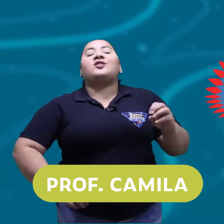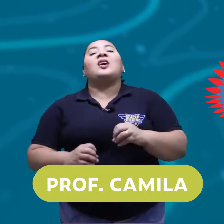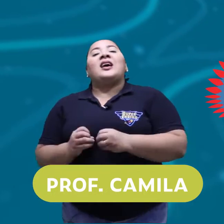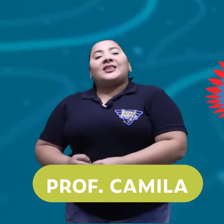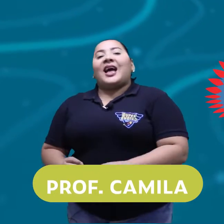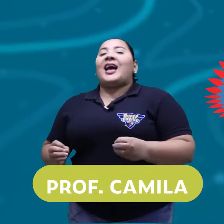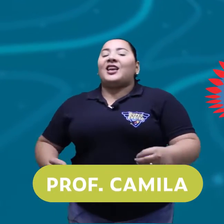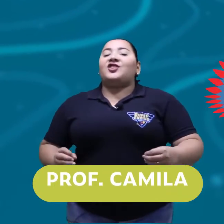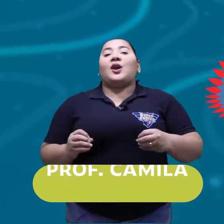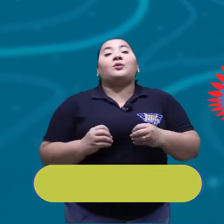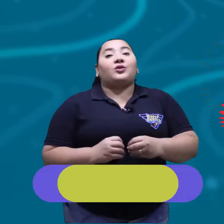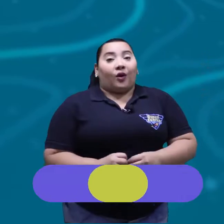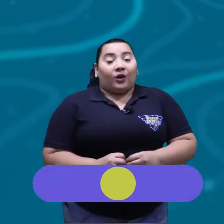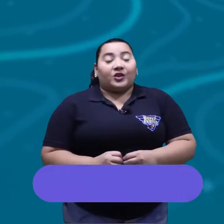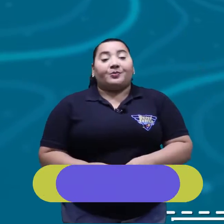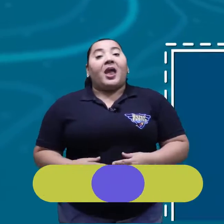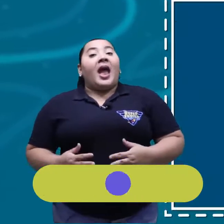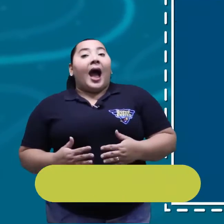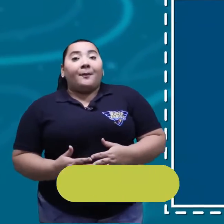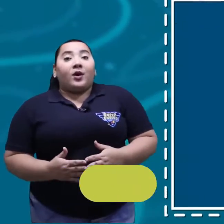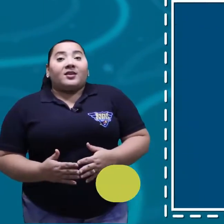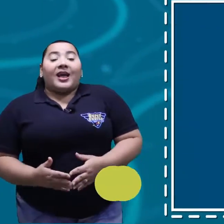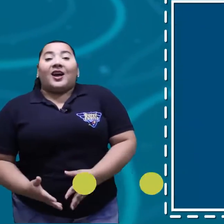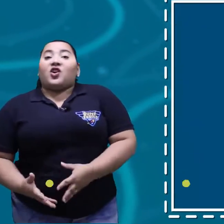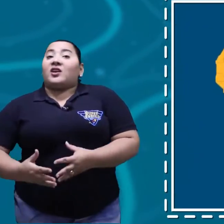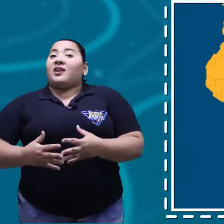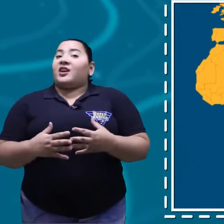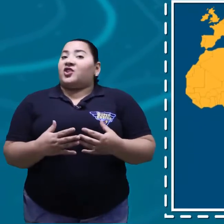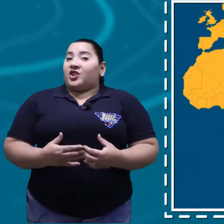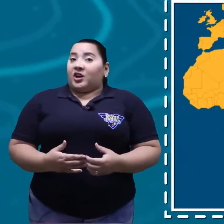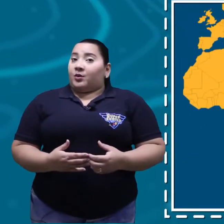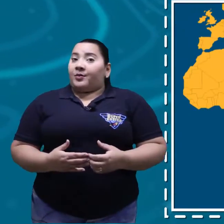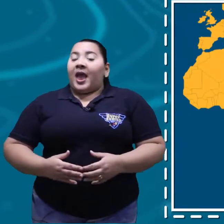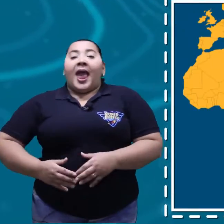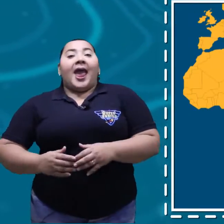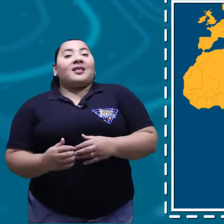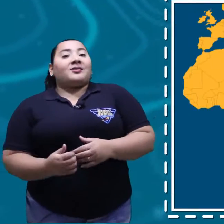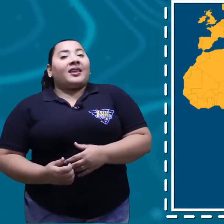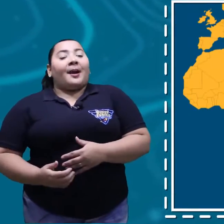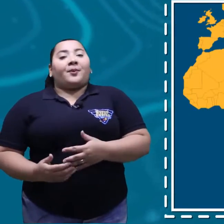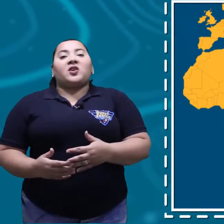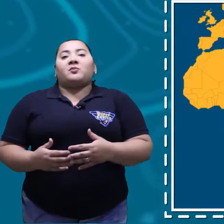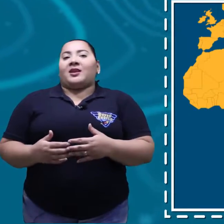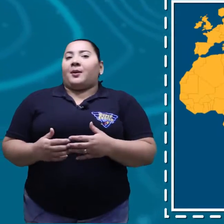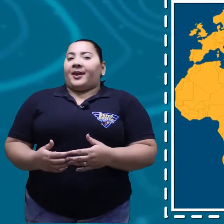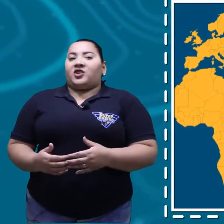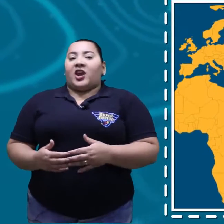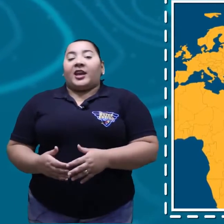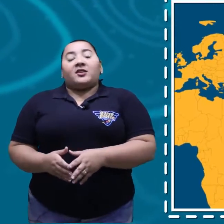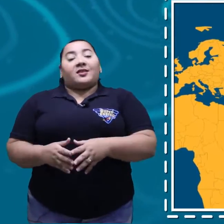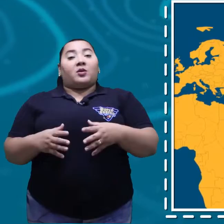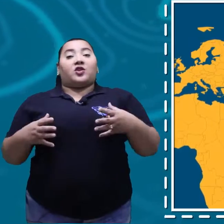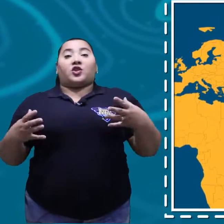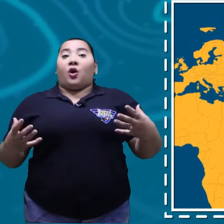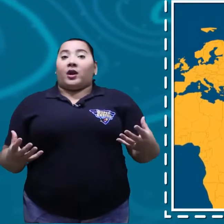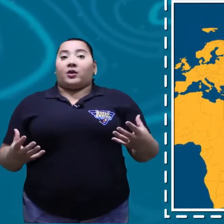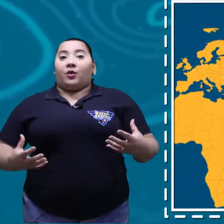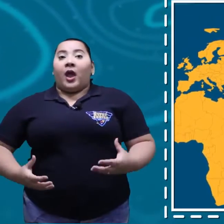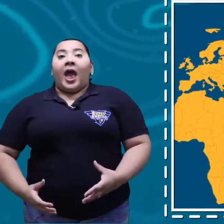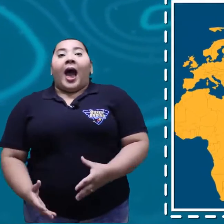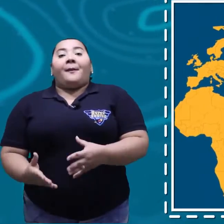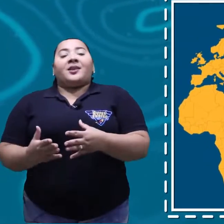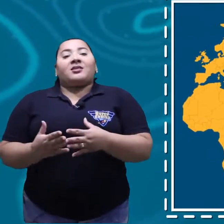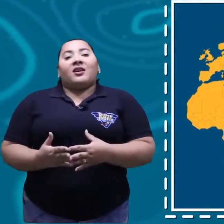habitantes da região norte amores a nossa região ela tem aproximadamente aí em seu